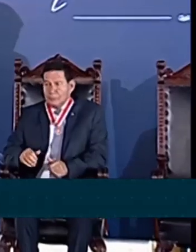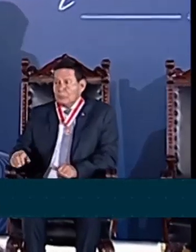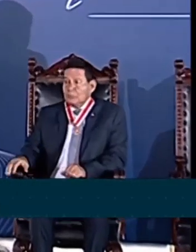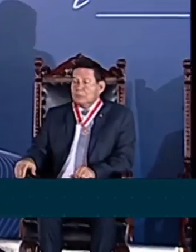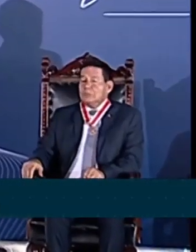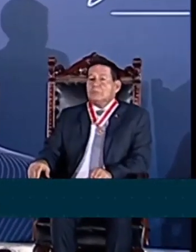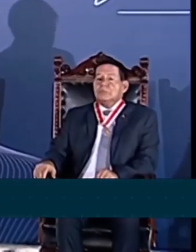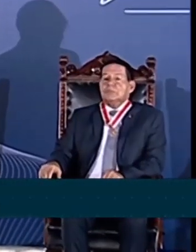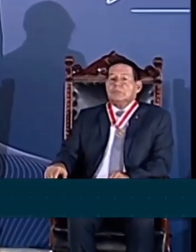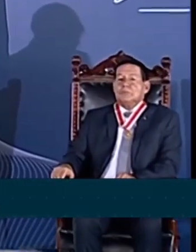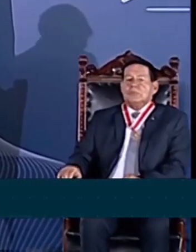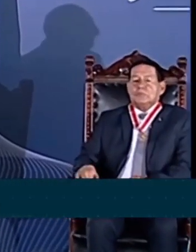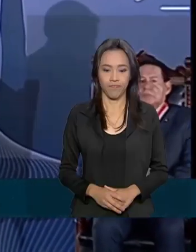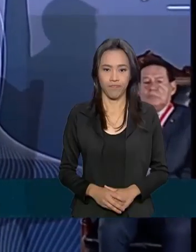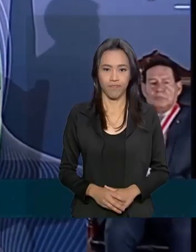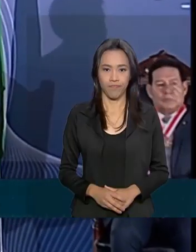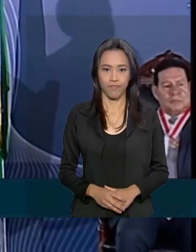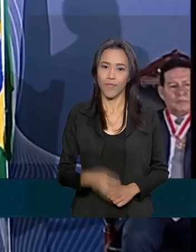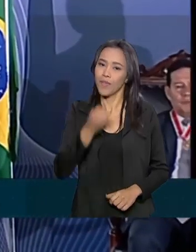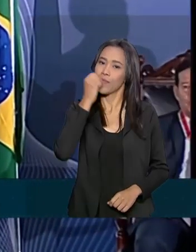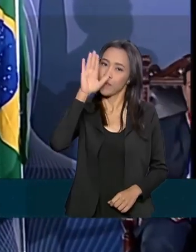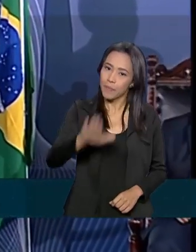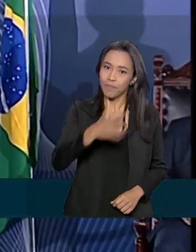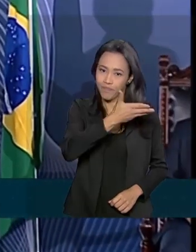Bolsonaro. Boa tarde.